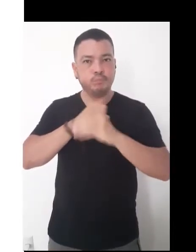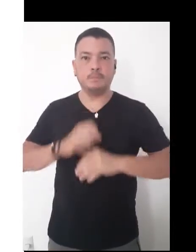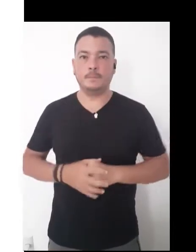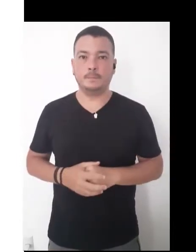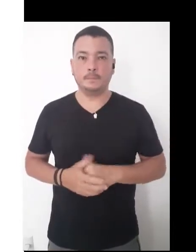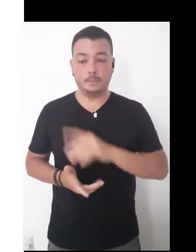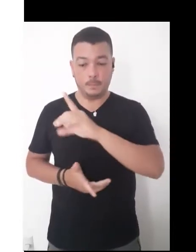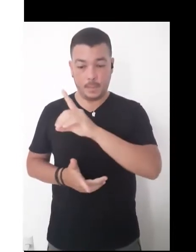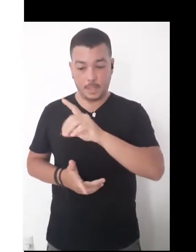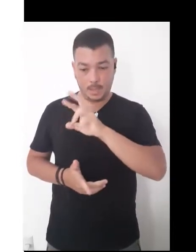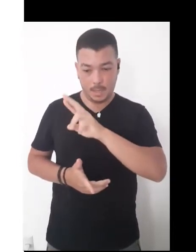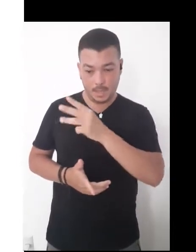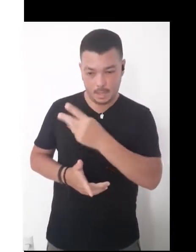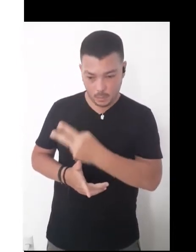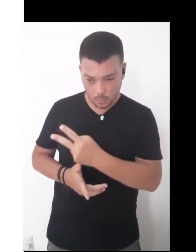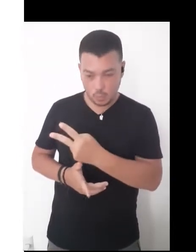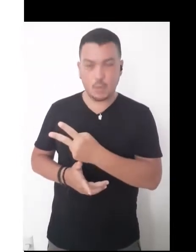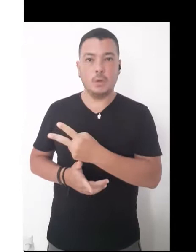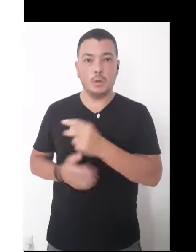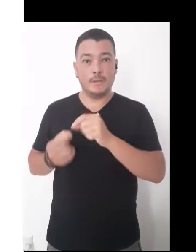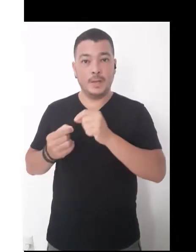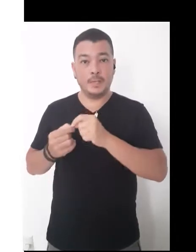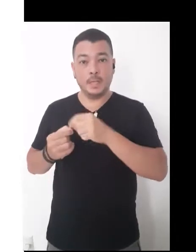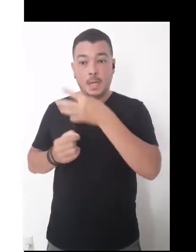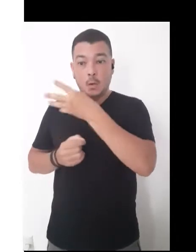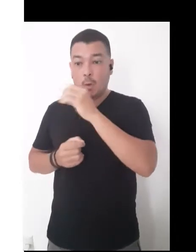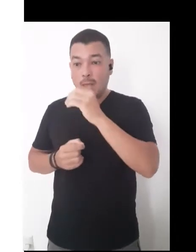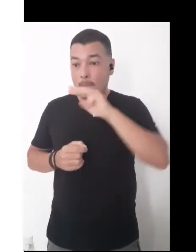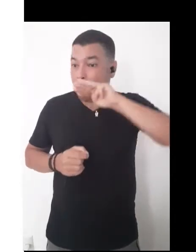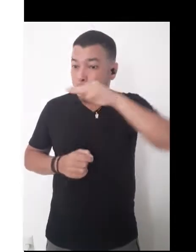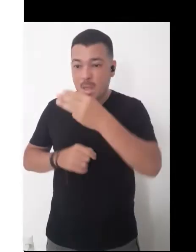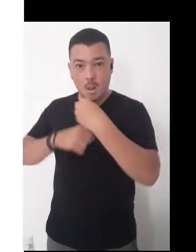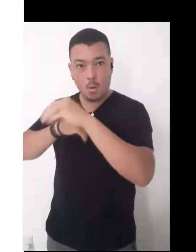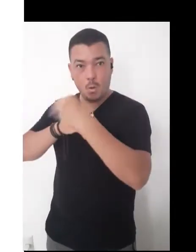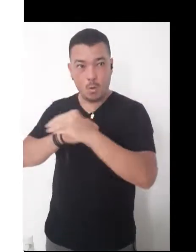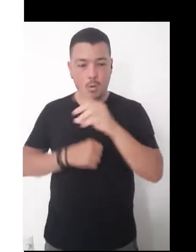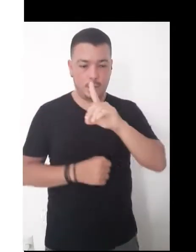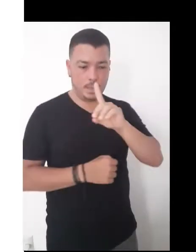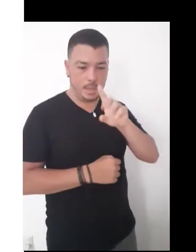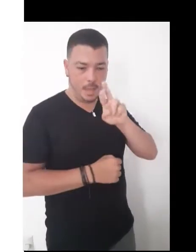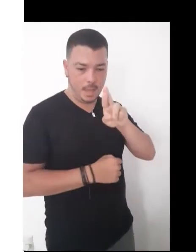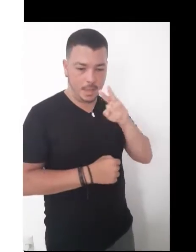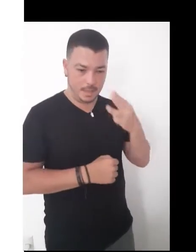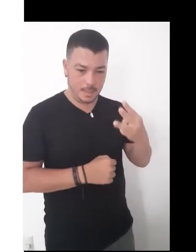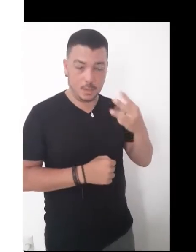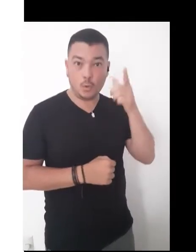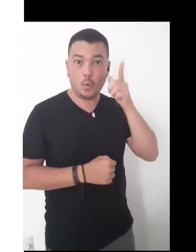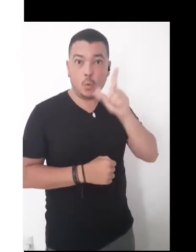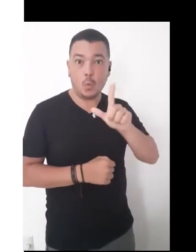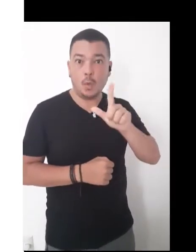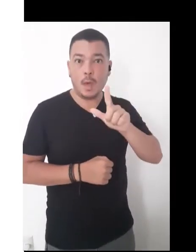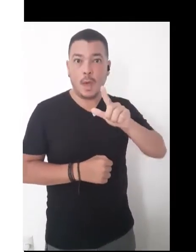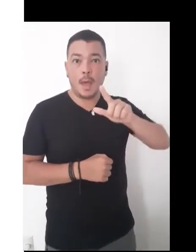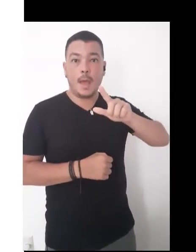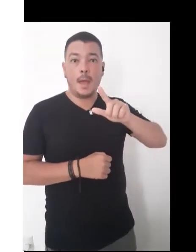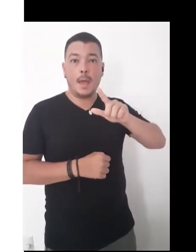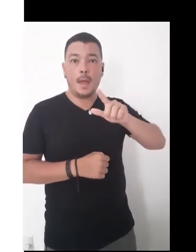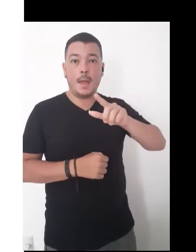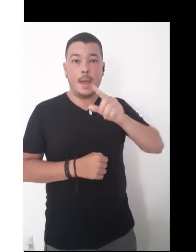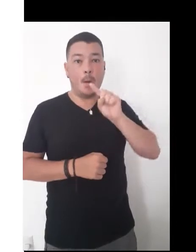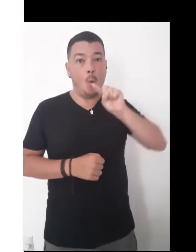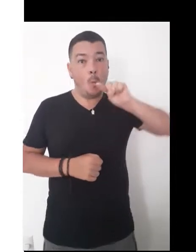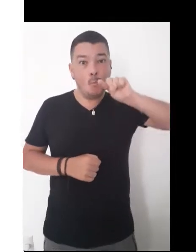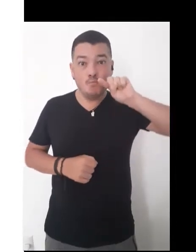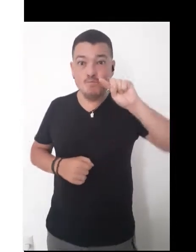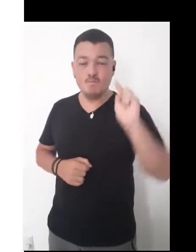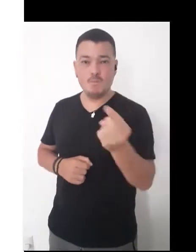DDR2 fazia 400 milhões de transferências de dados por segundo. A DDR3 já consegue fazer 1.066 milhões,